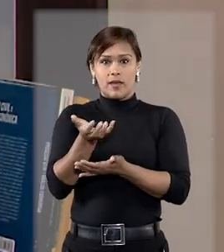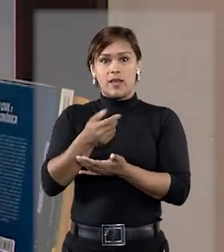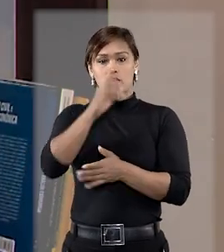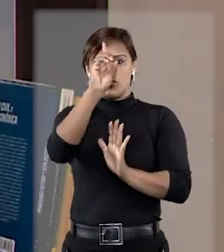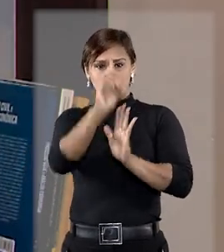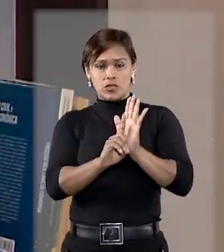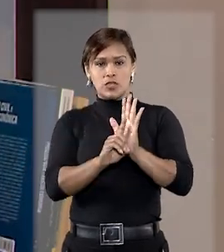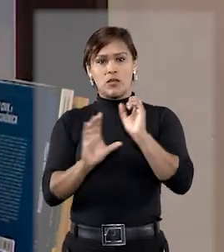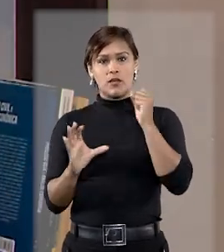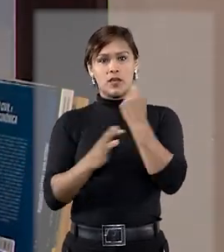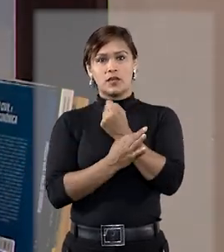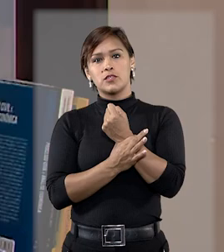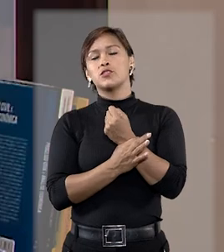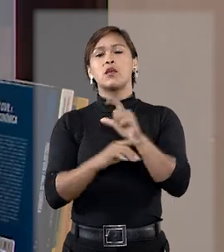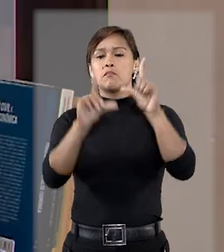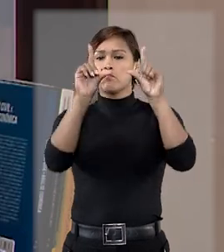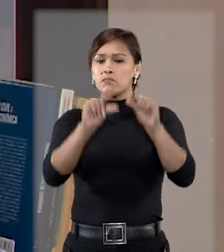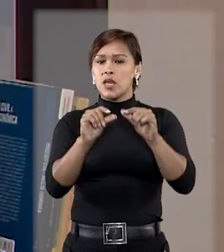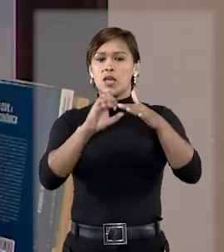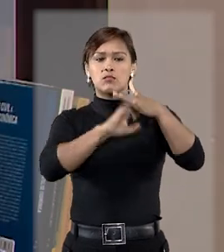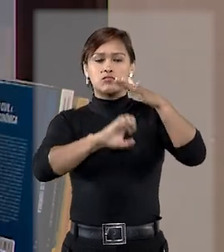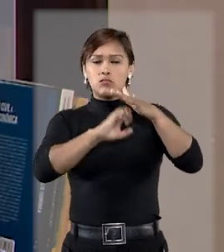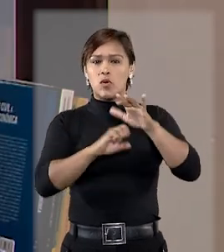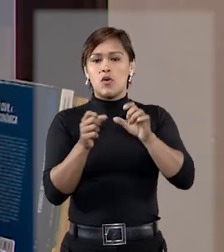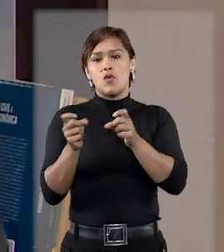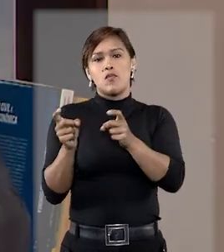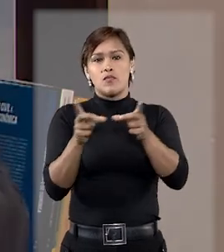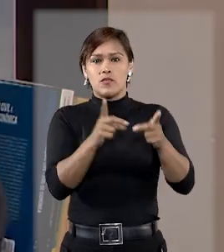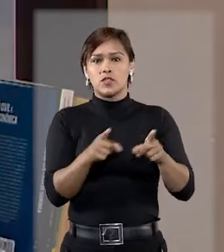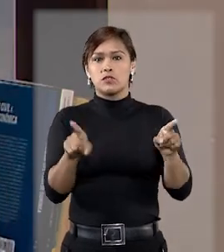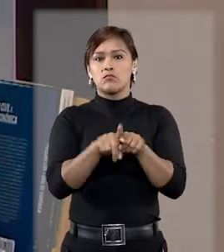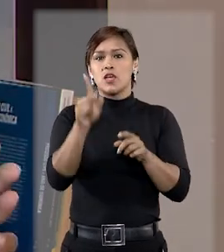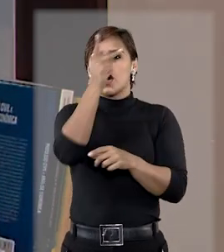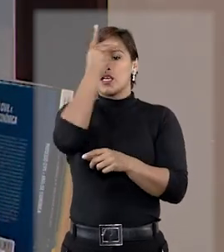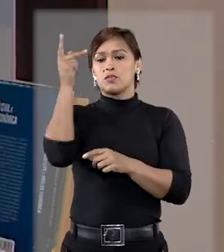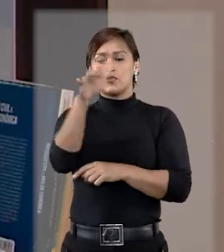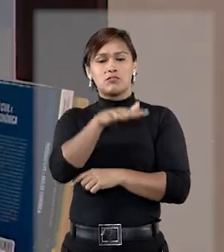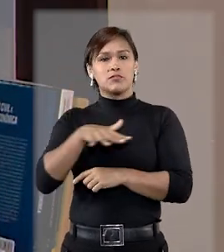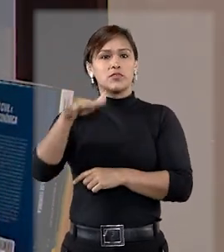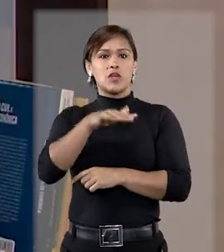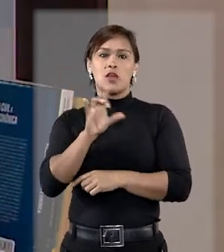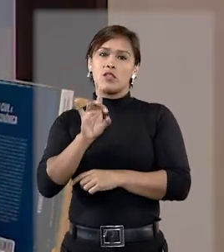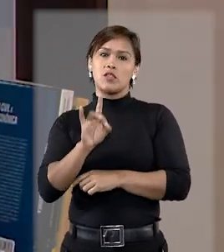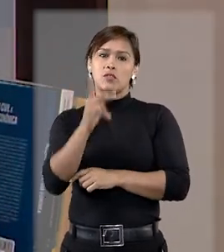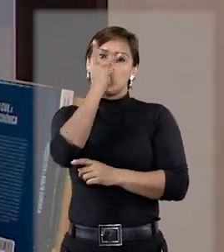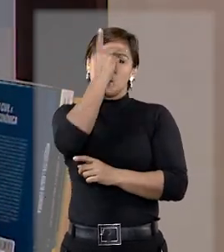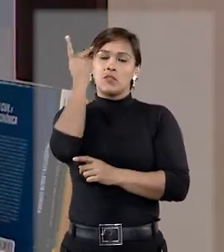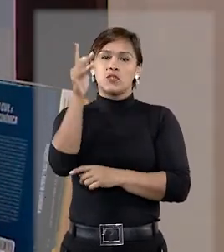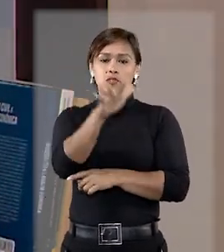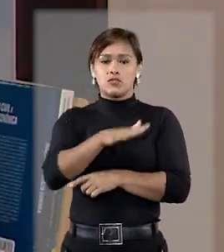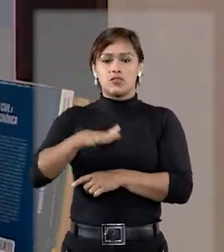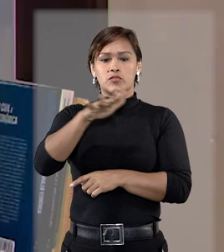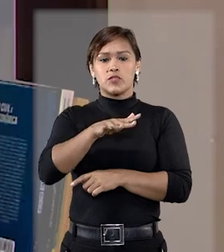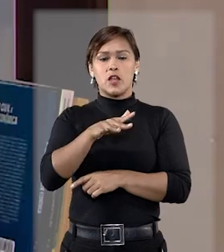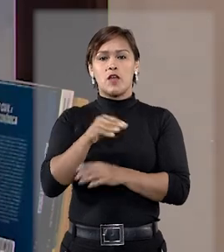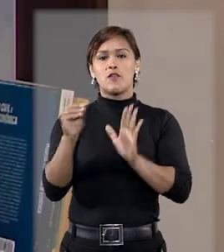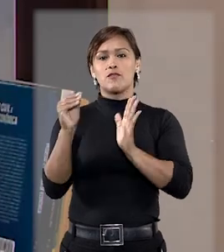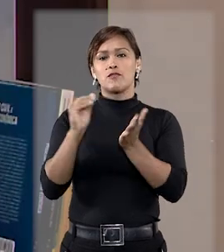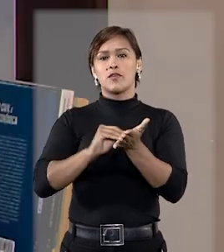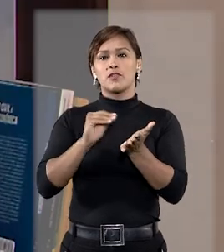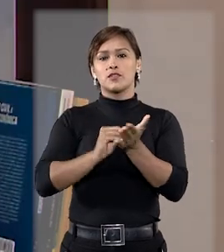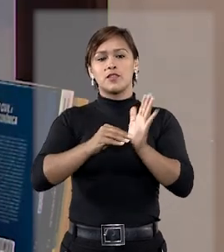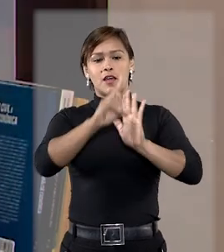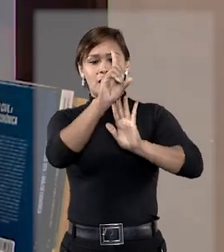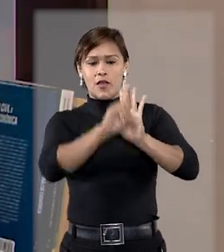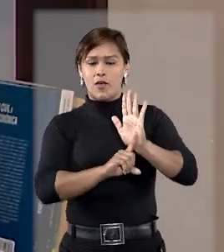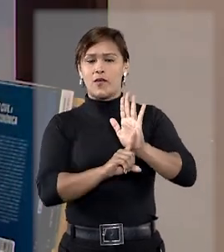direitos, menos os fornecedores, as pessoas em geral, porque nem sempre são os fornecedores, vão descumprir